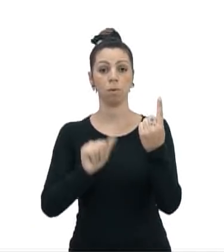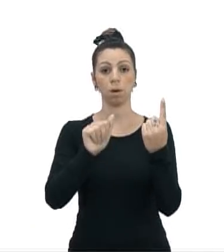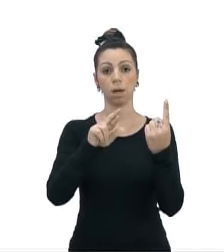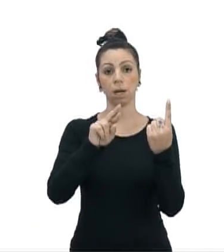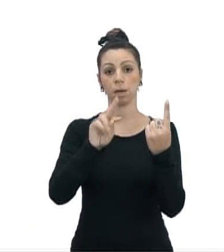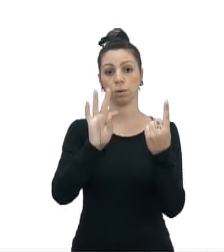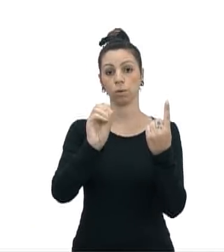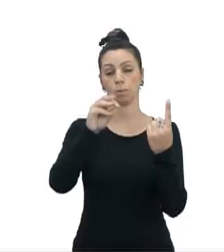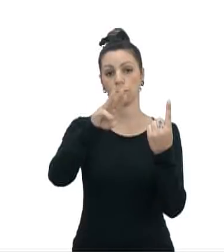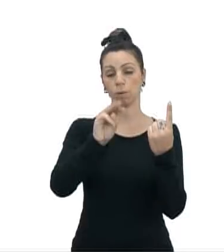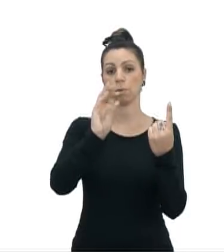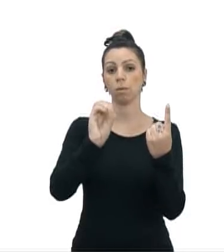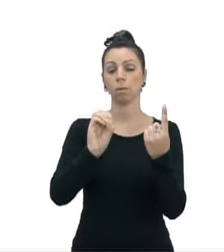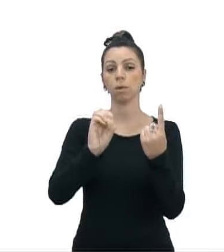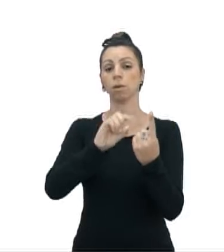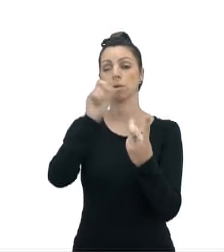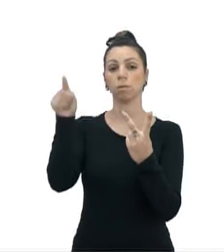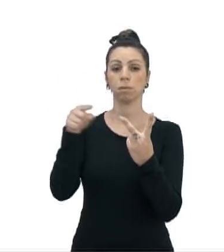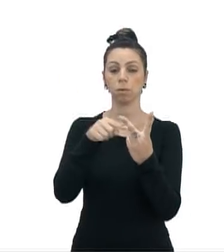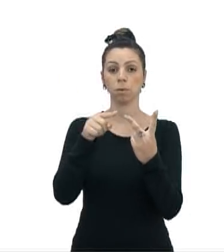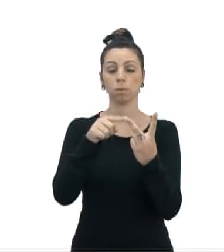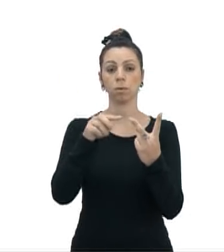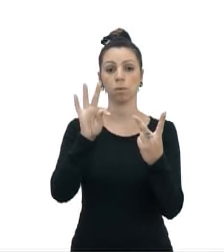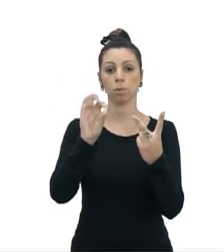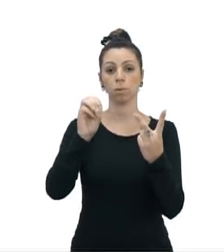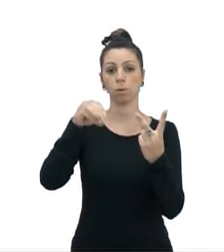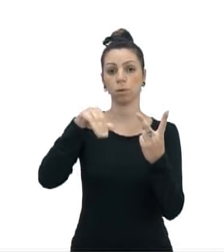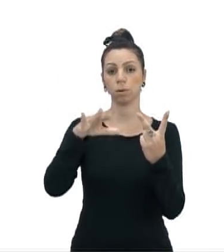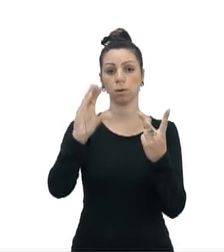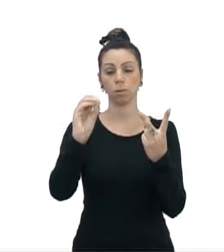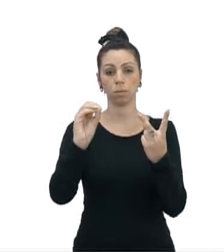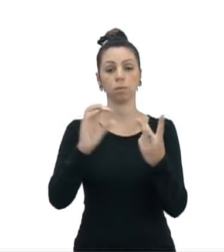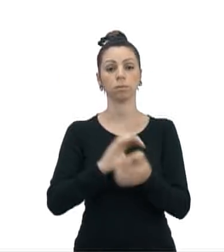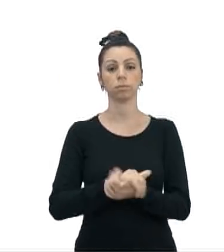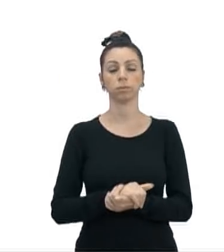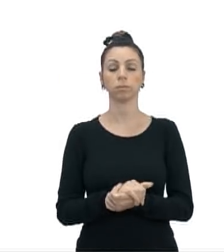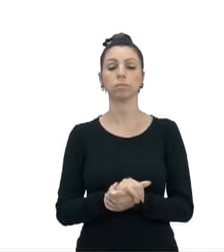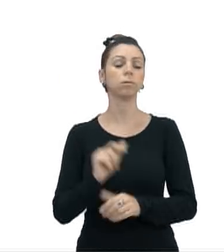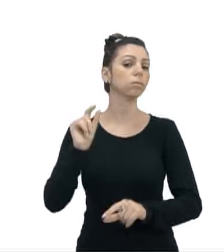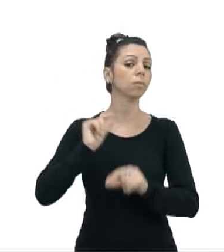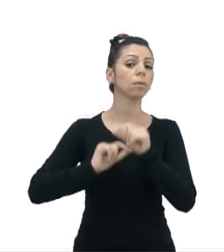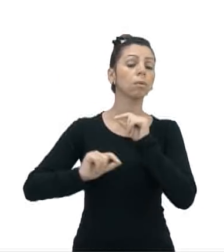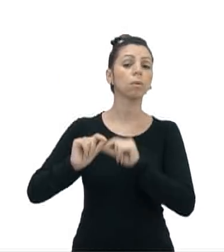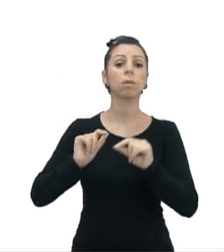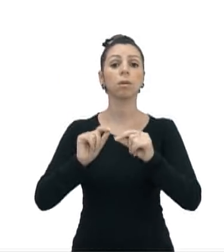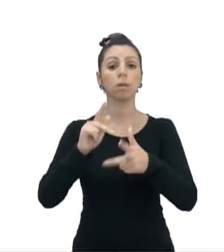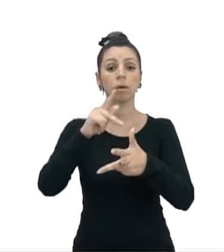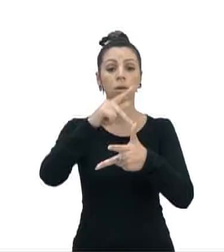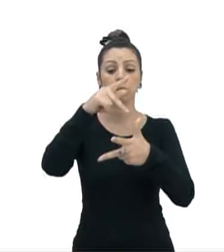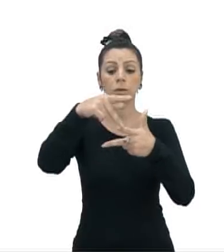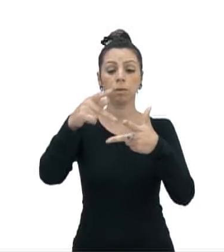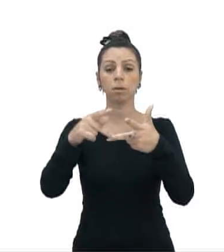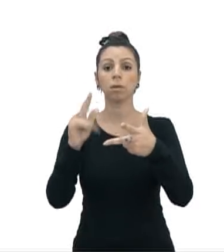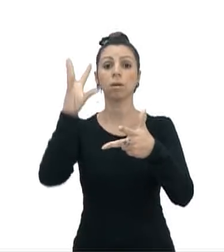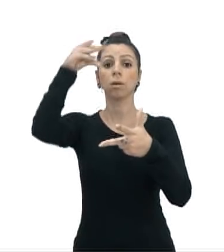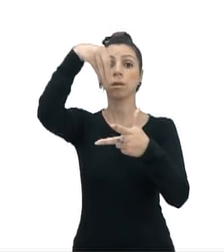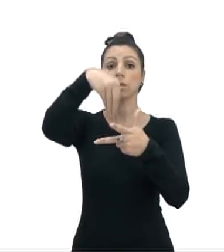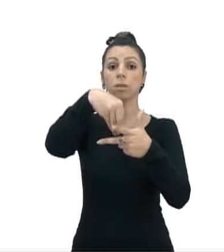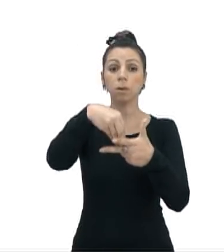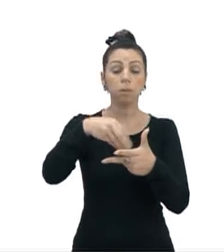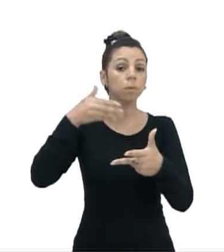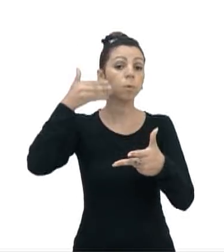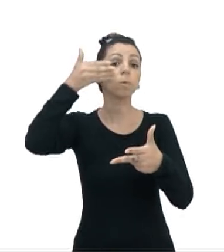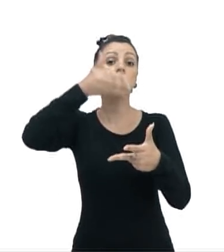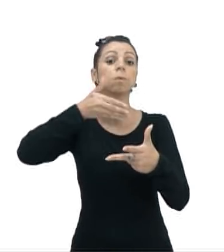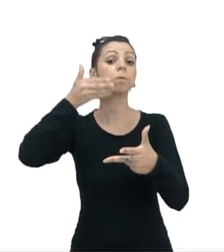tônico, que é o comigo no caso. Agora, vocês vão dizer a que pessoas do discurso ele se refere, tudo